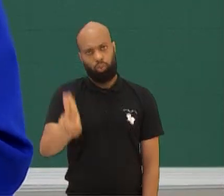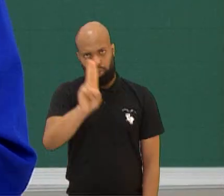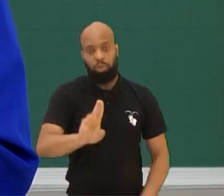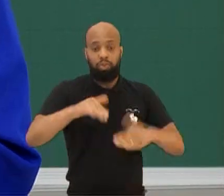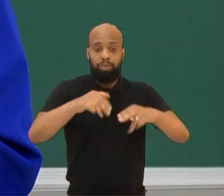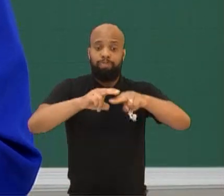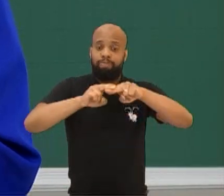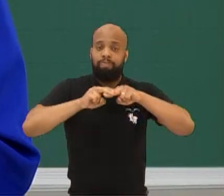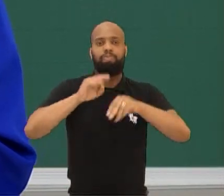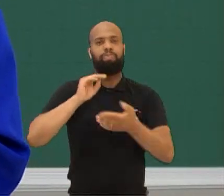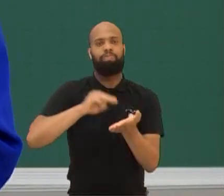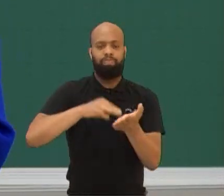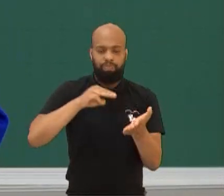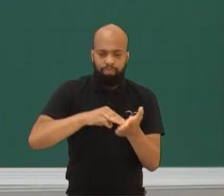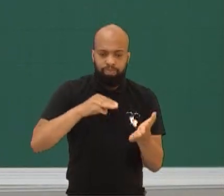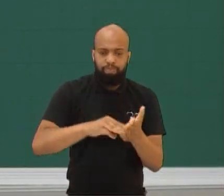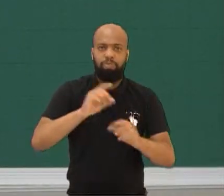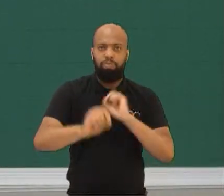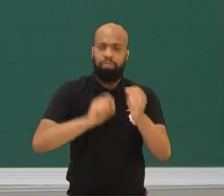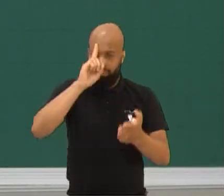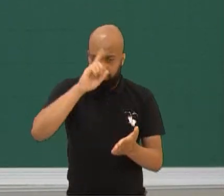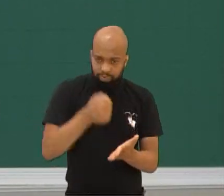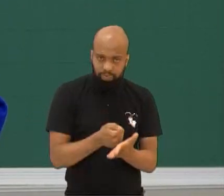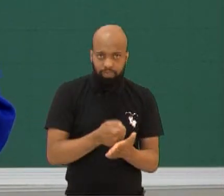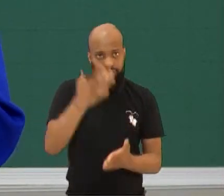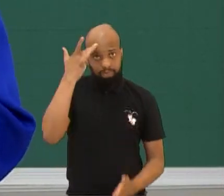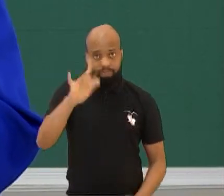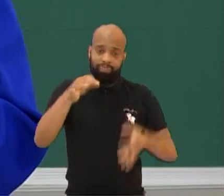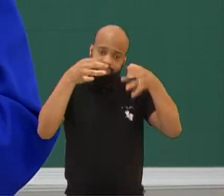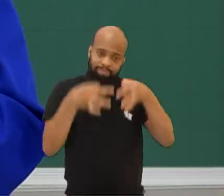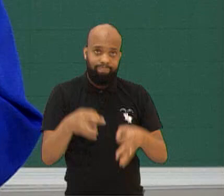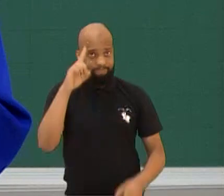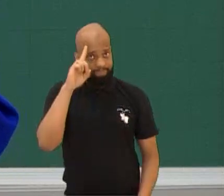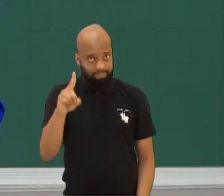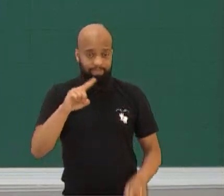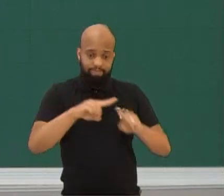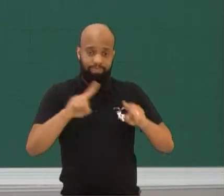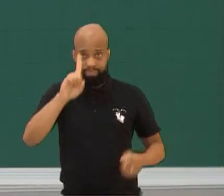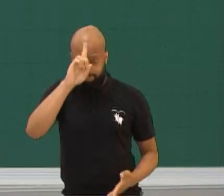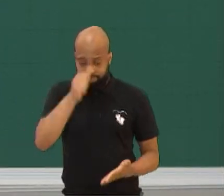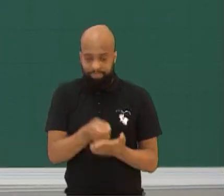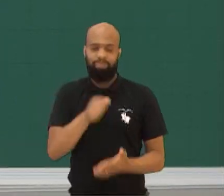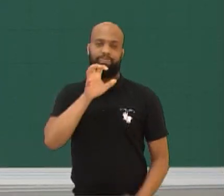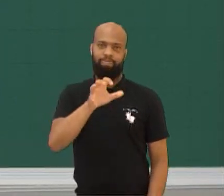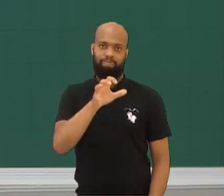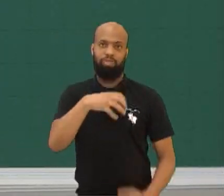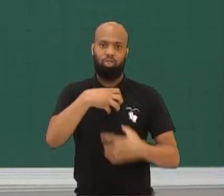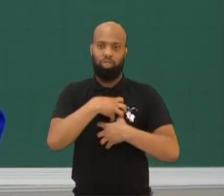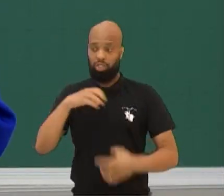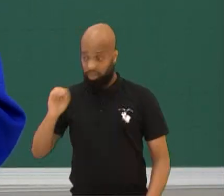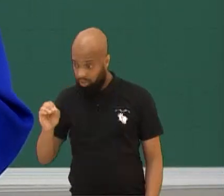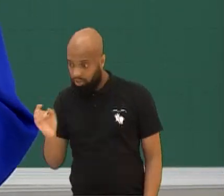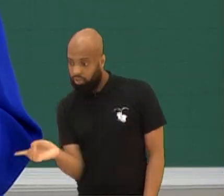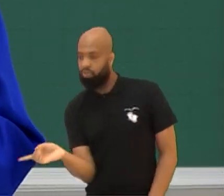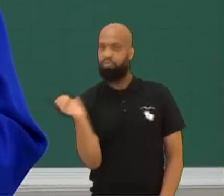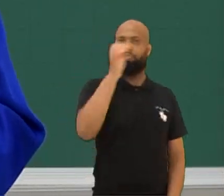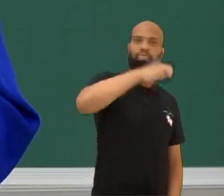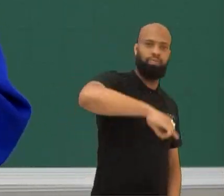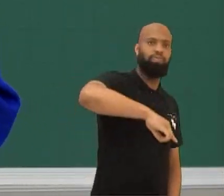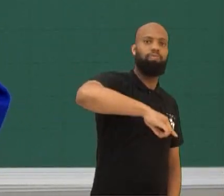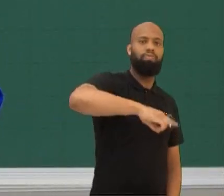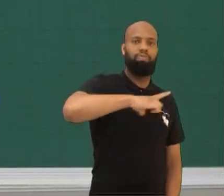Então, por isso, é uma convenção, e né, a gente não sabe exatamente a data, mas é colocado assim. Então, O